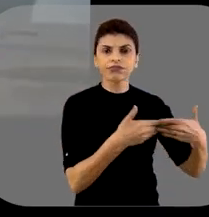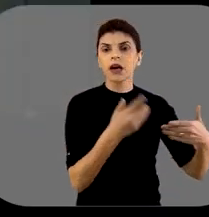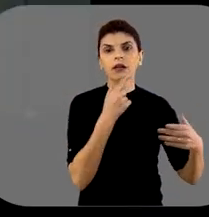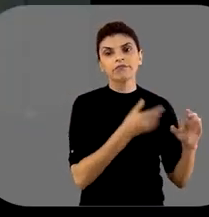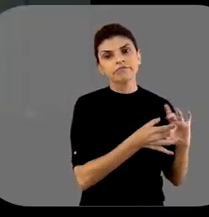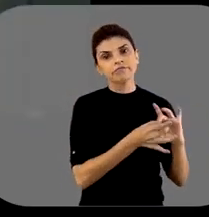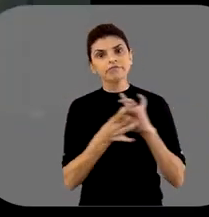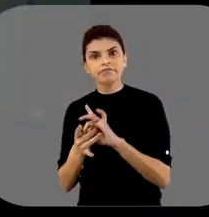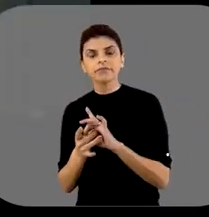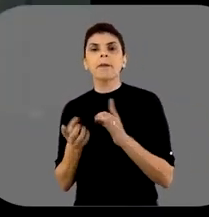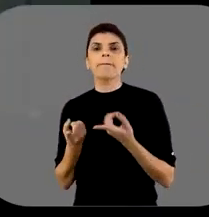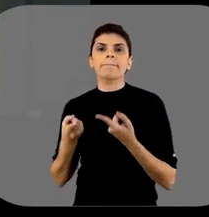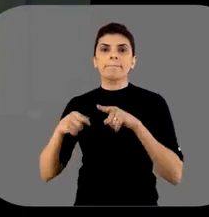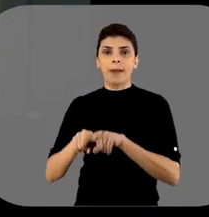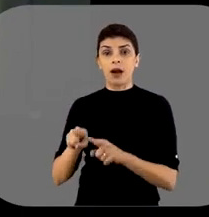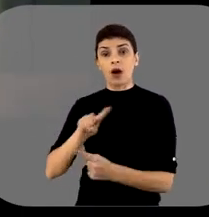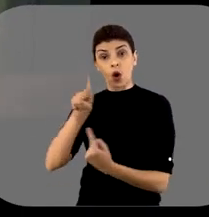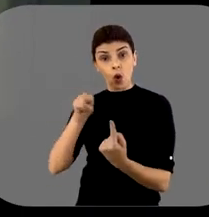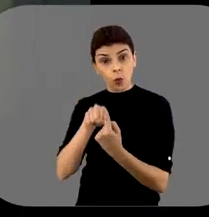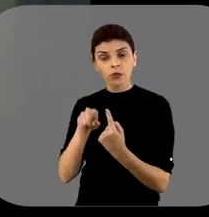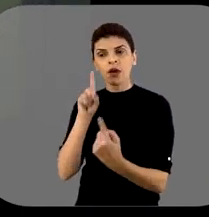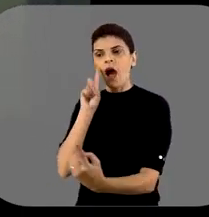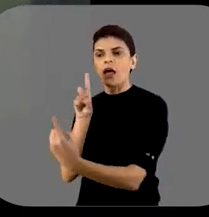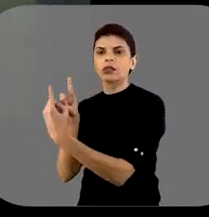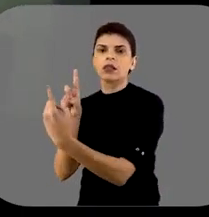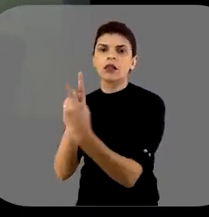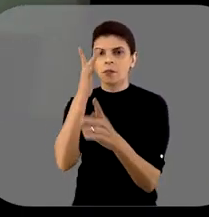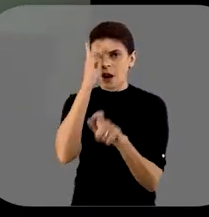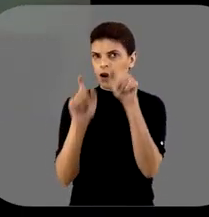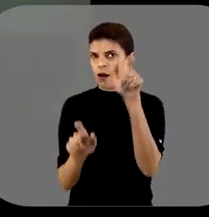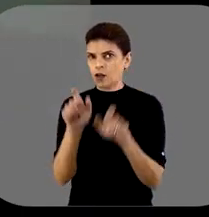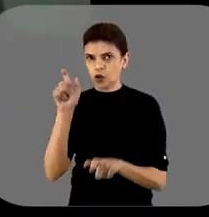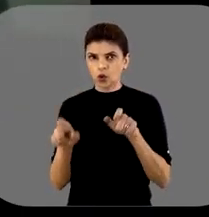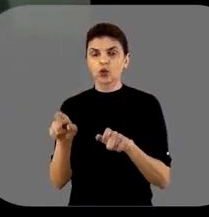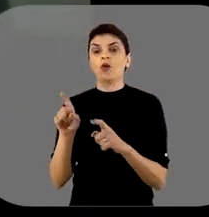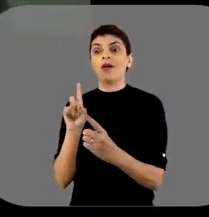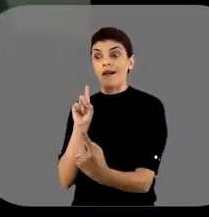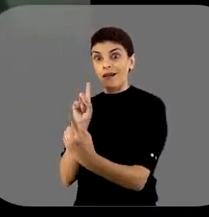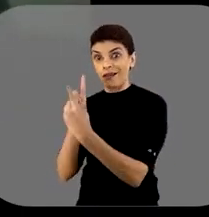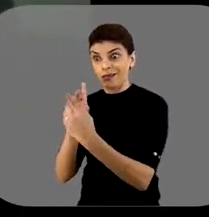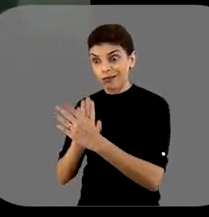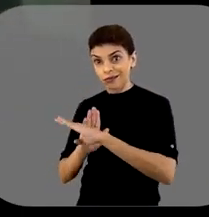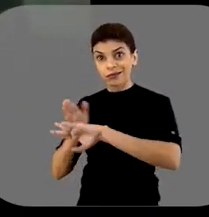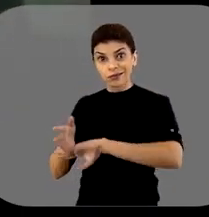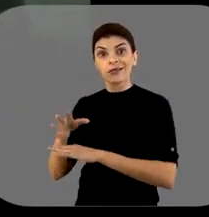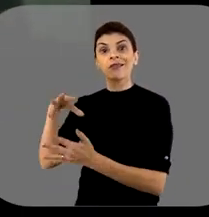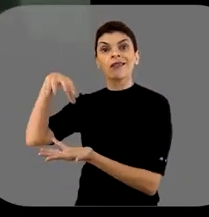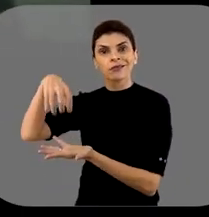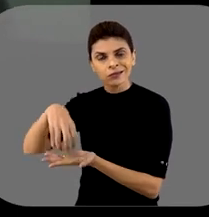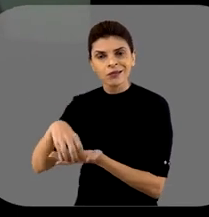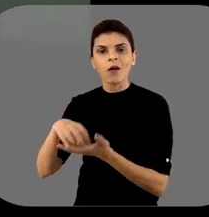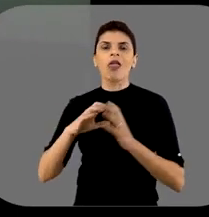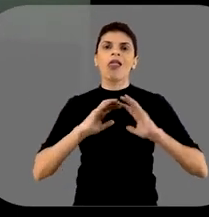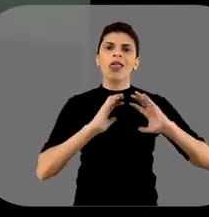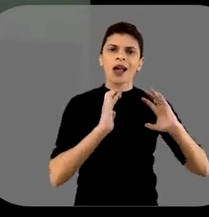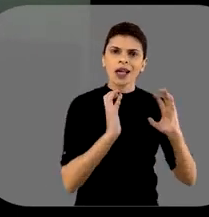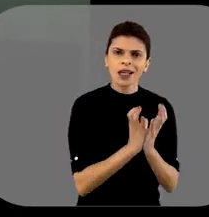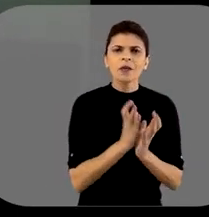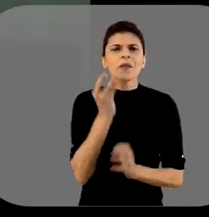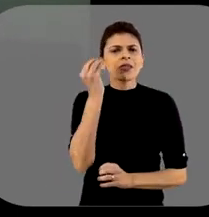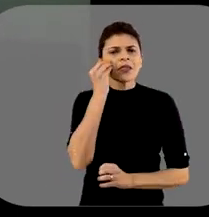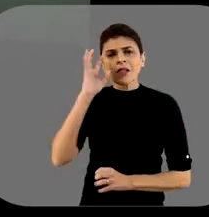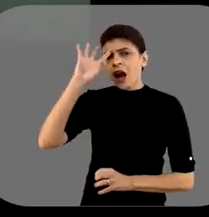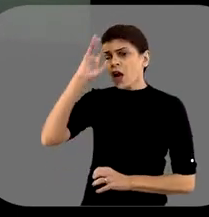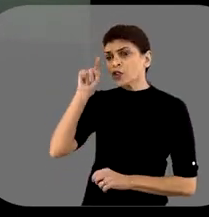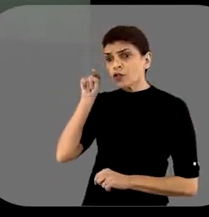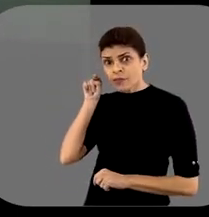parcerias. O objetivo nosso é a atenção básica, a atenção dentro da aldeia, levar a equipe para tentar